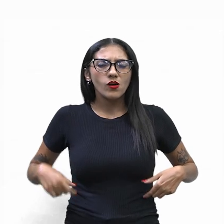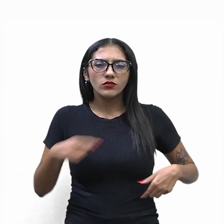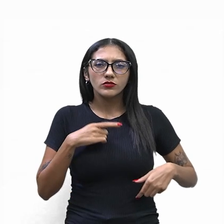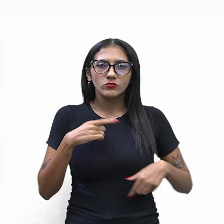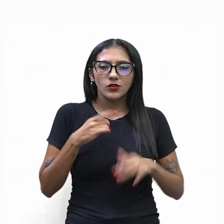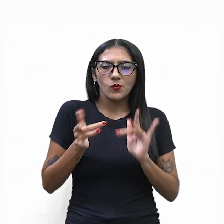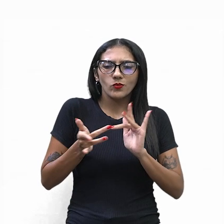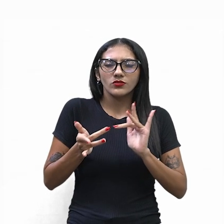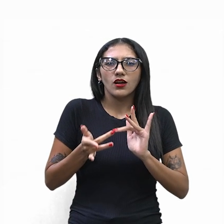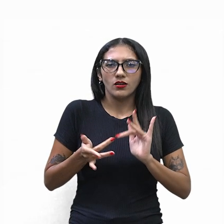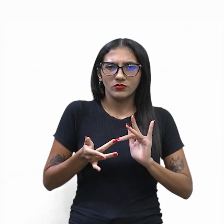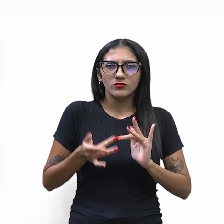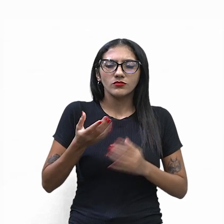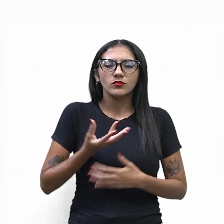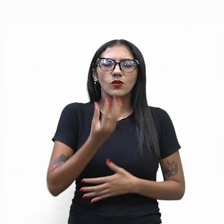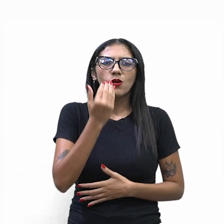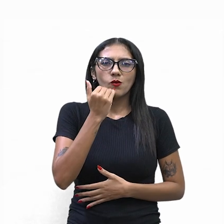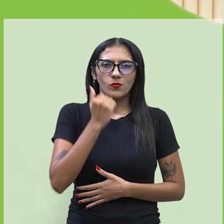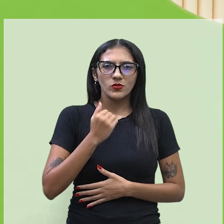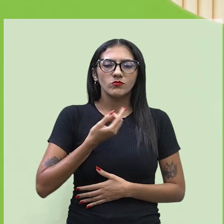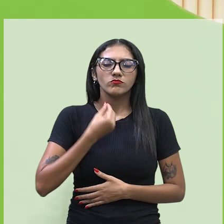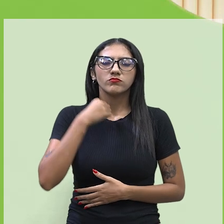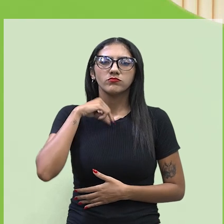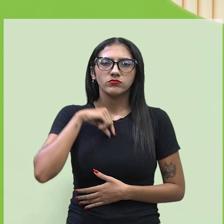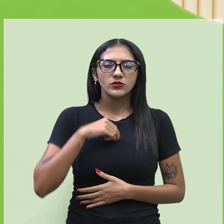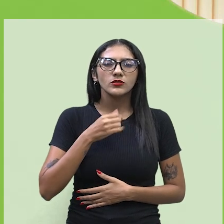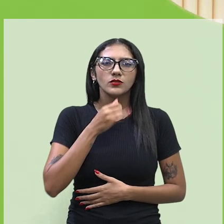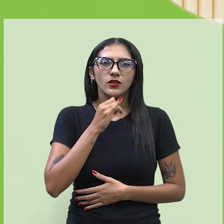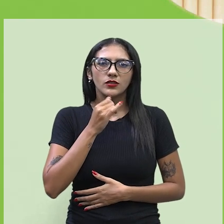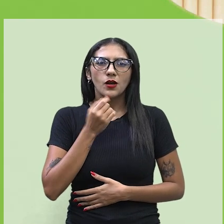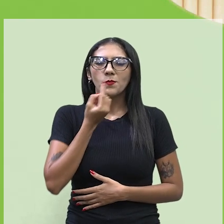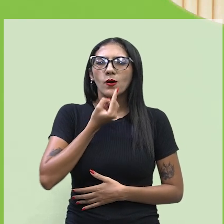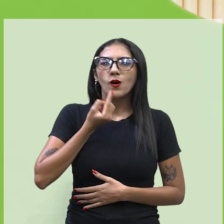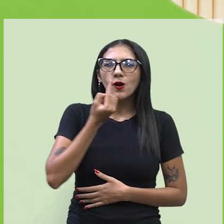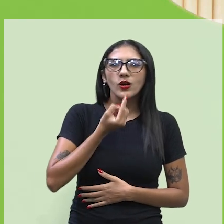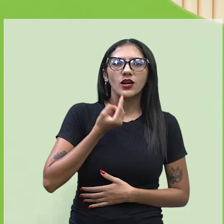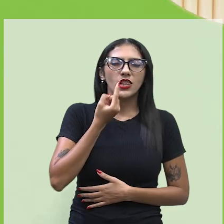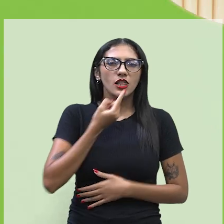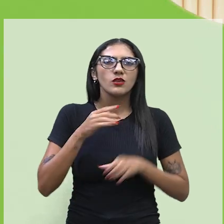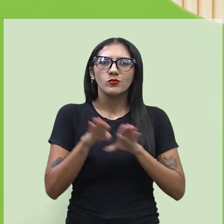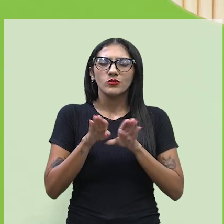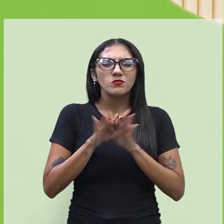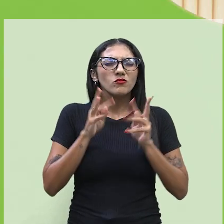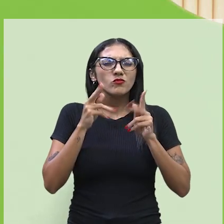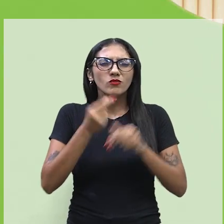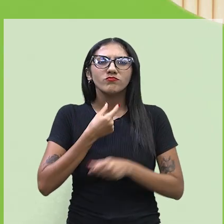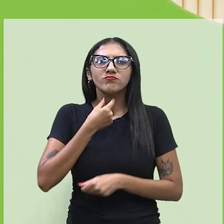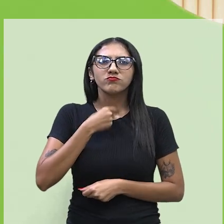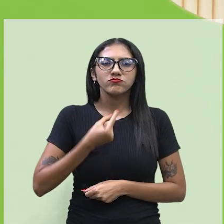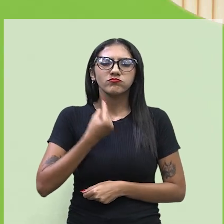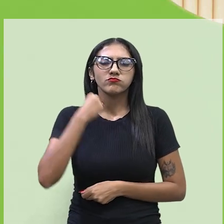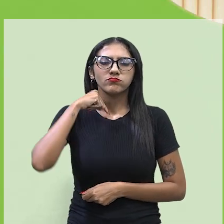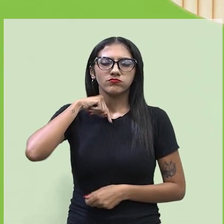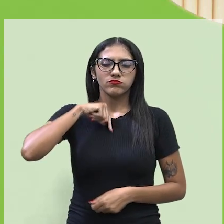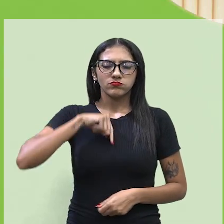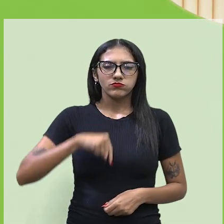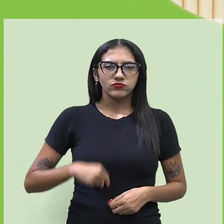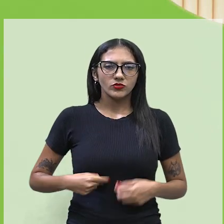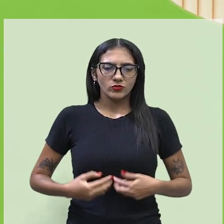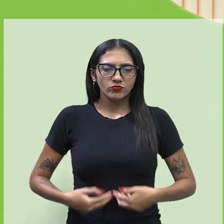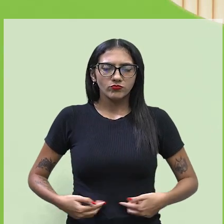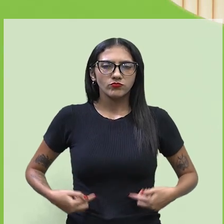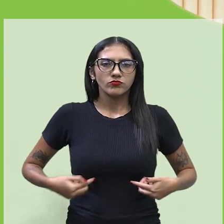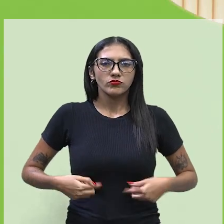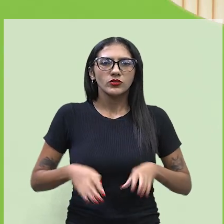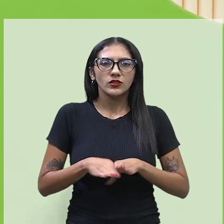os alimentos quando você ingere eles. Então, a boca, a língua, a faringe, o esôfago, até chegar no estômago,